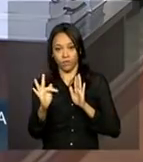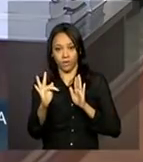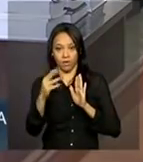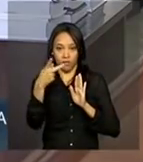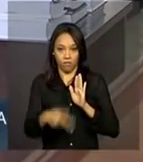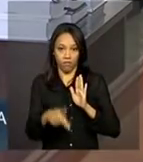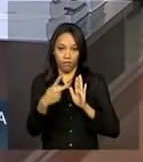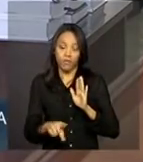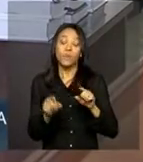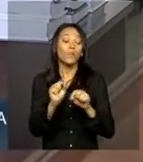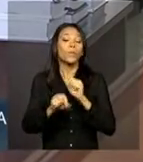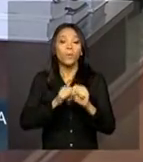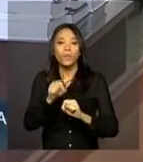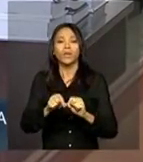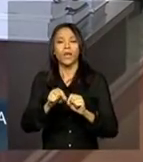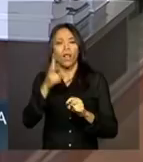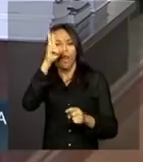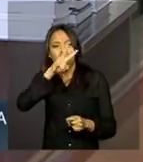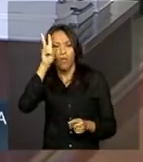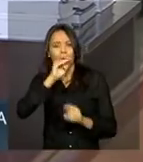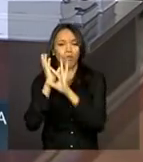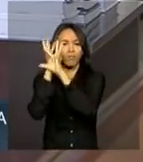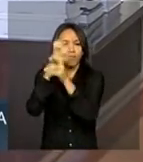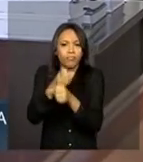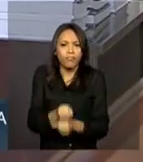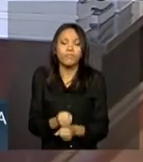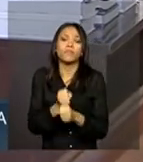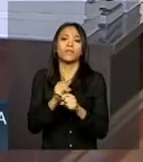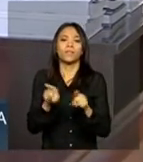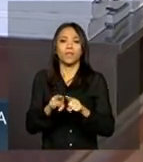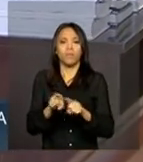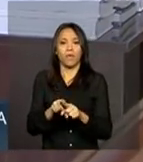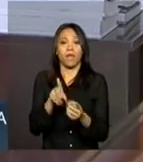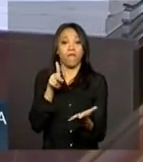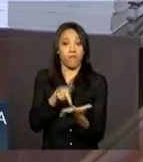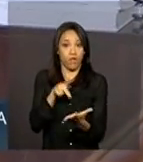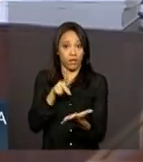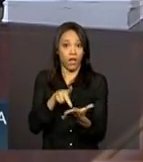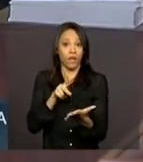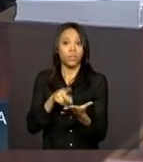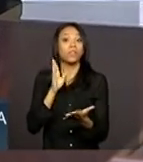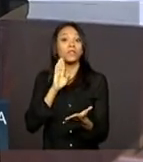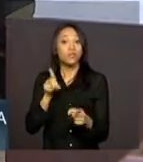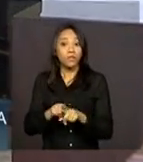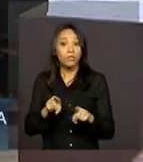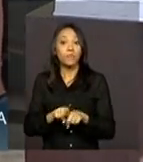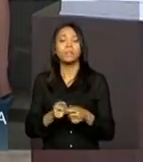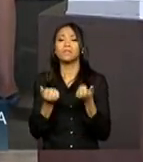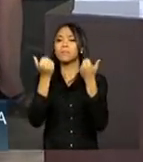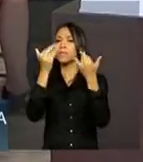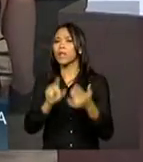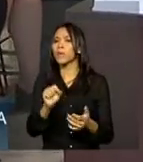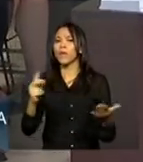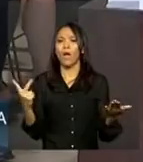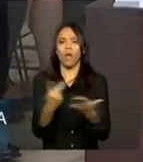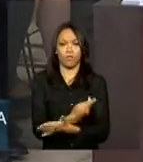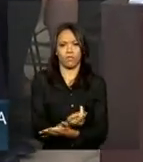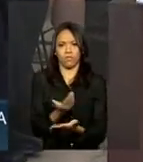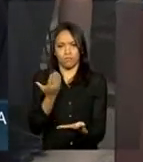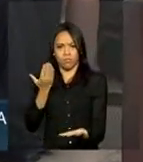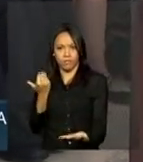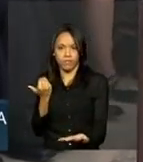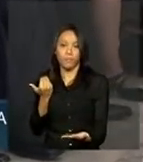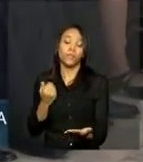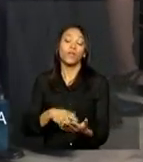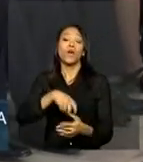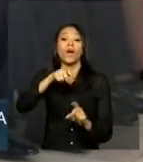finalidade de efetivar o direito à memória e a verdade histórica e promover a reconciliação Nacional nos seus 2 anos